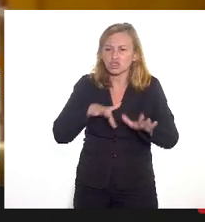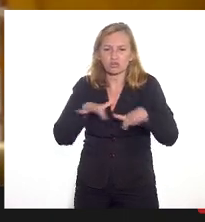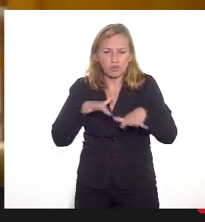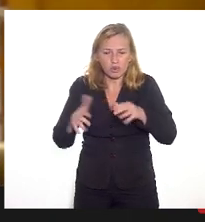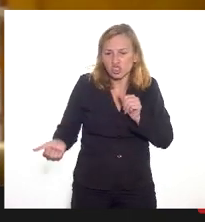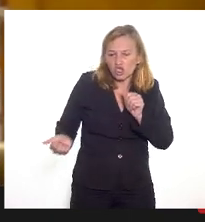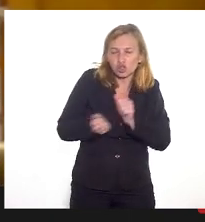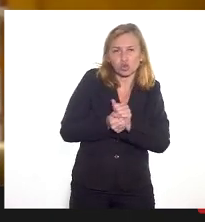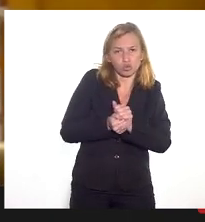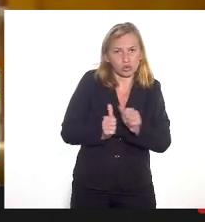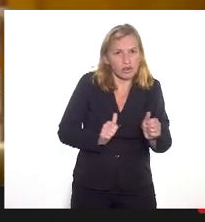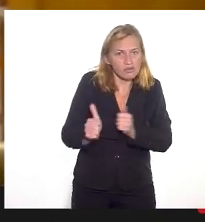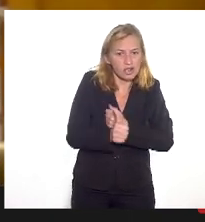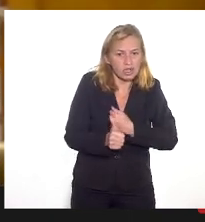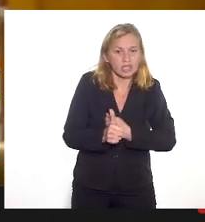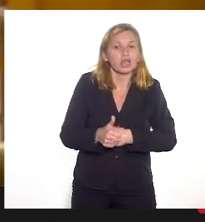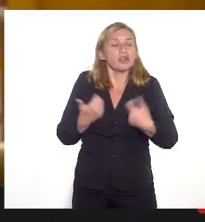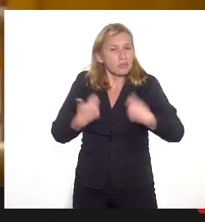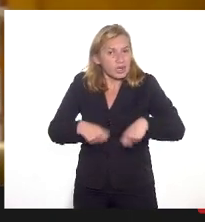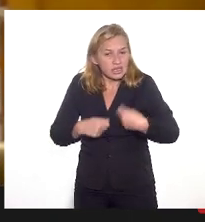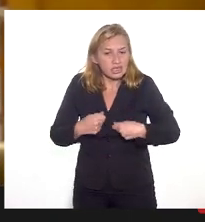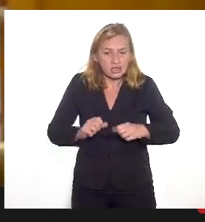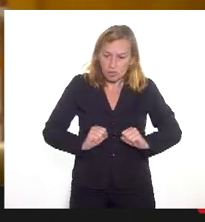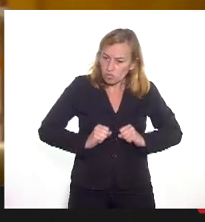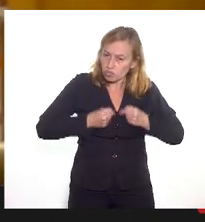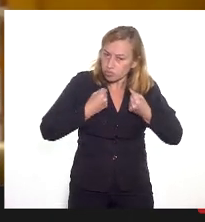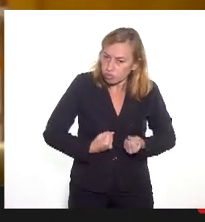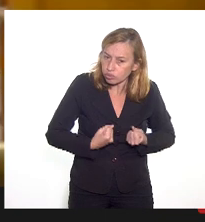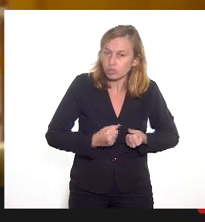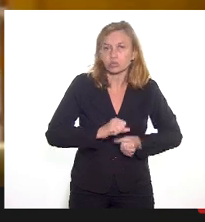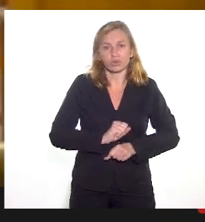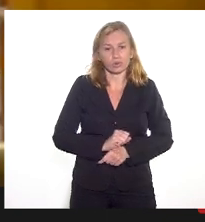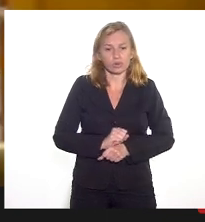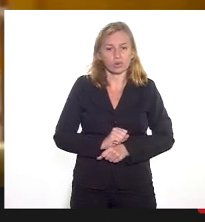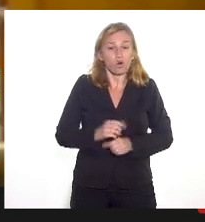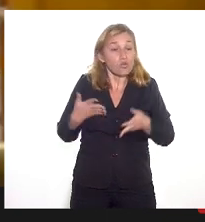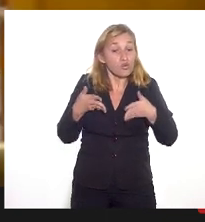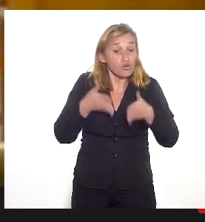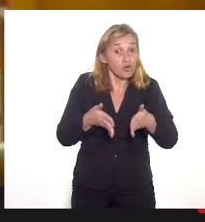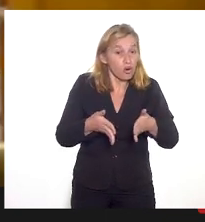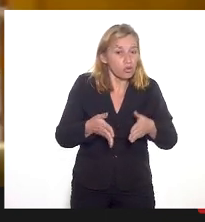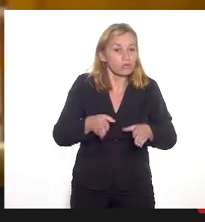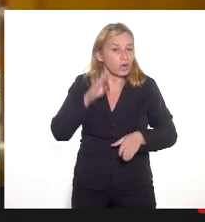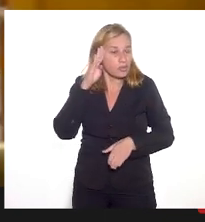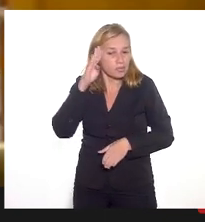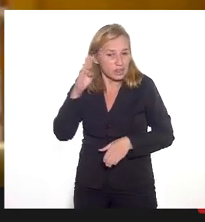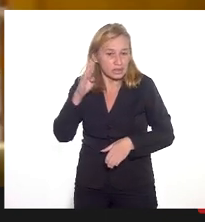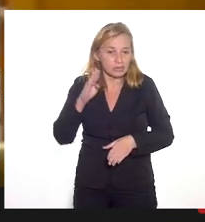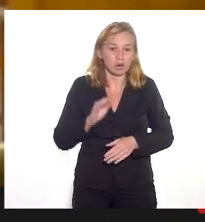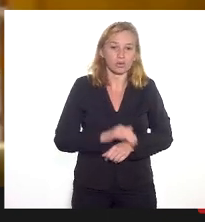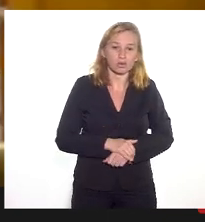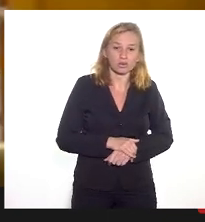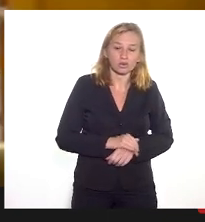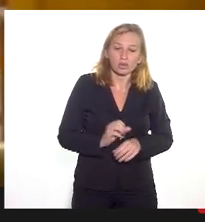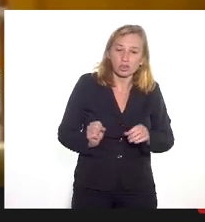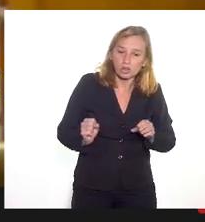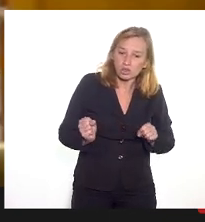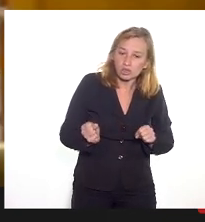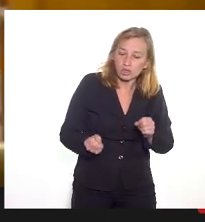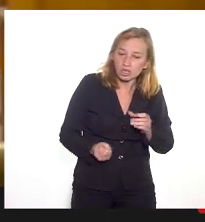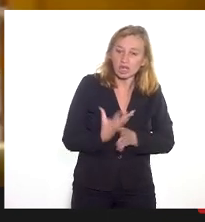dessa frente. E a gente tem que ter isso como uma dedicação, com um foco, porque é fundamental que nós construamos